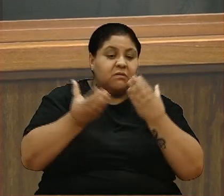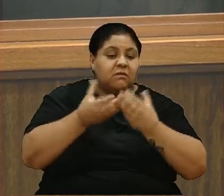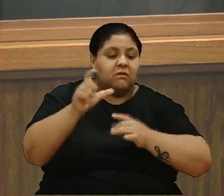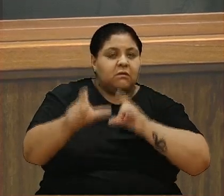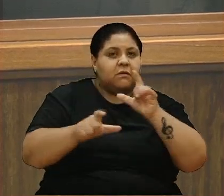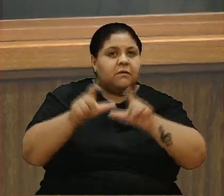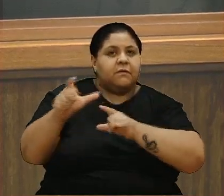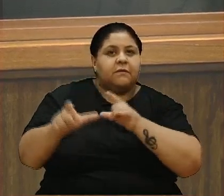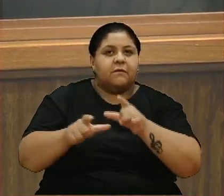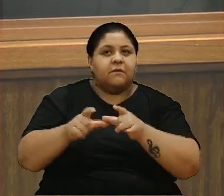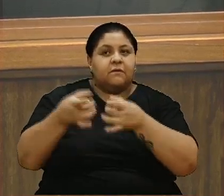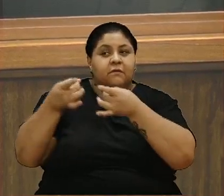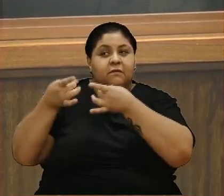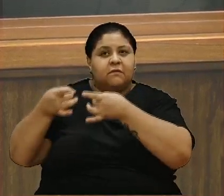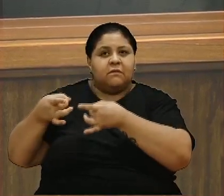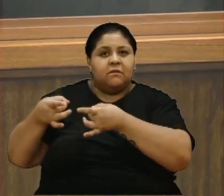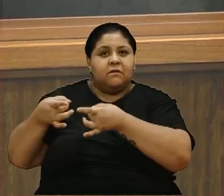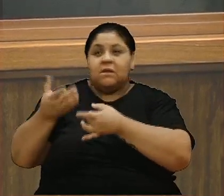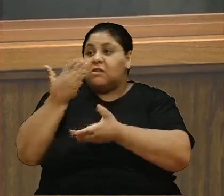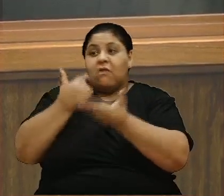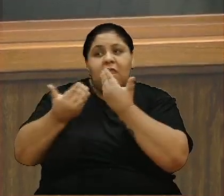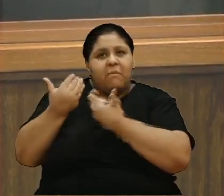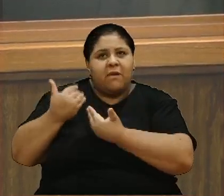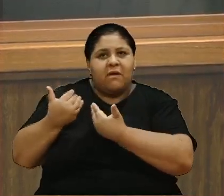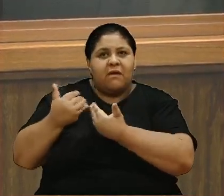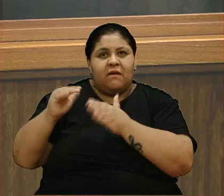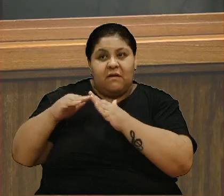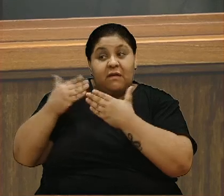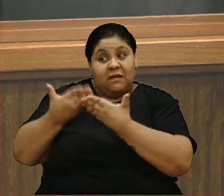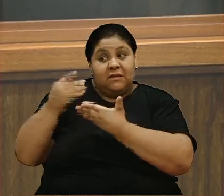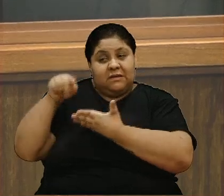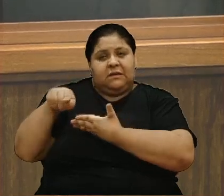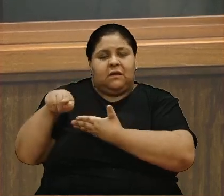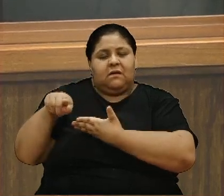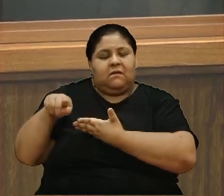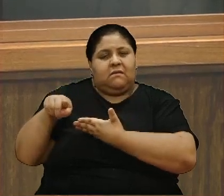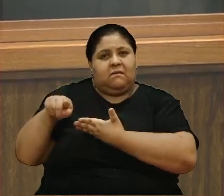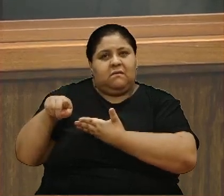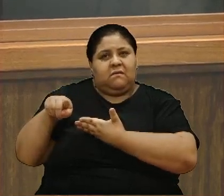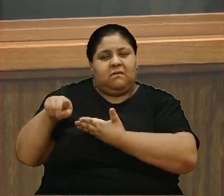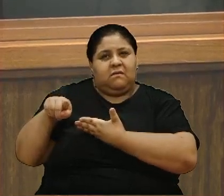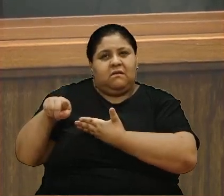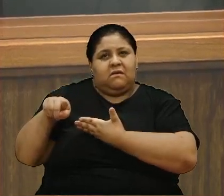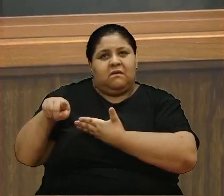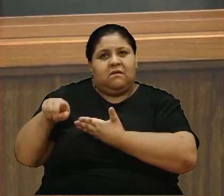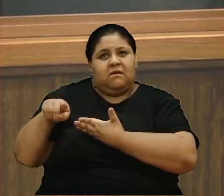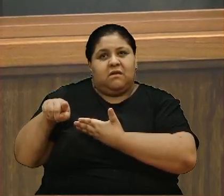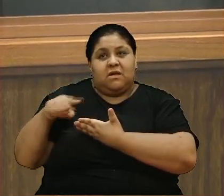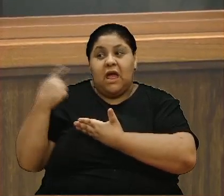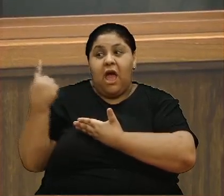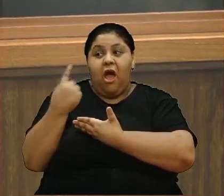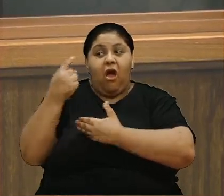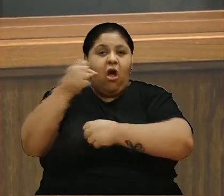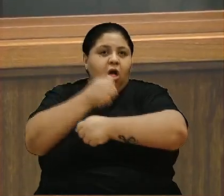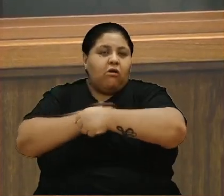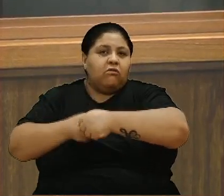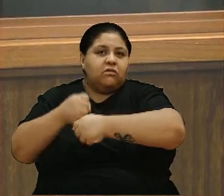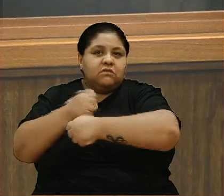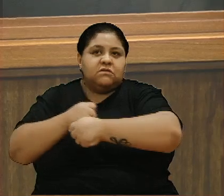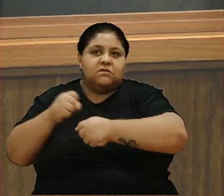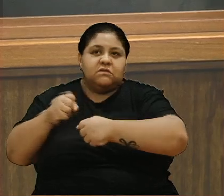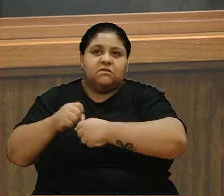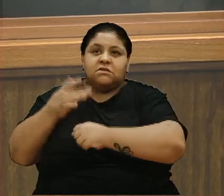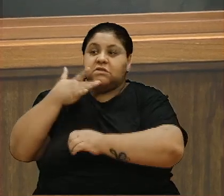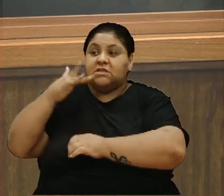pessoas, deixarem até de se alimentar. Essa escola específica é praticamente a única alimentação que as